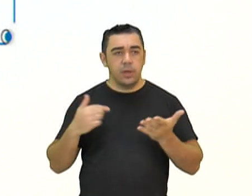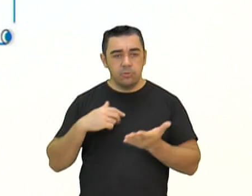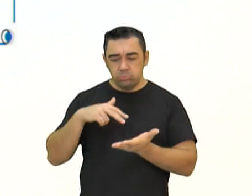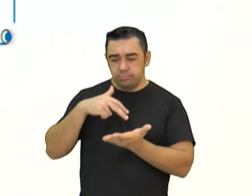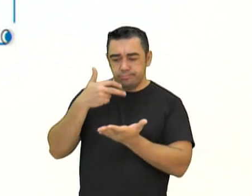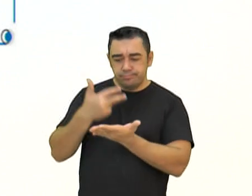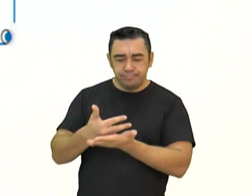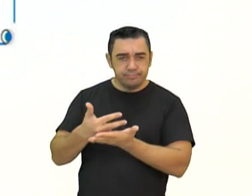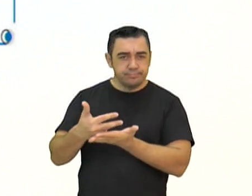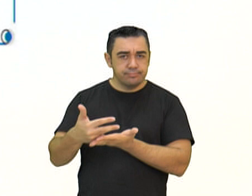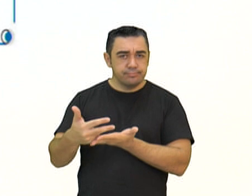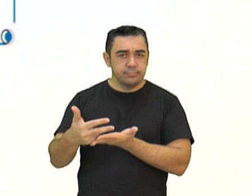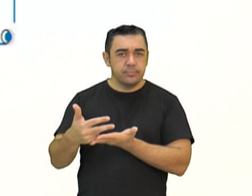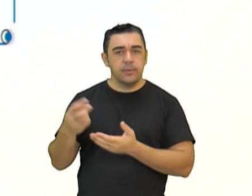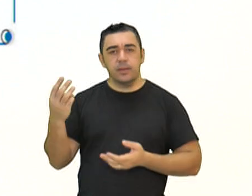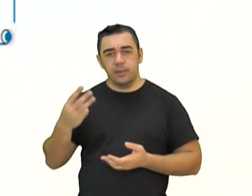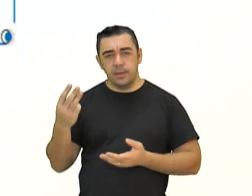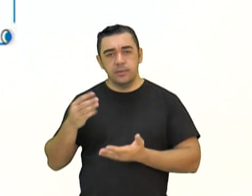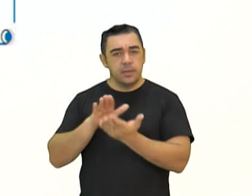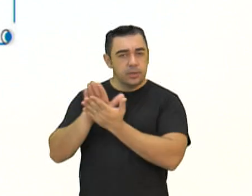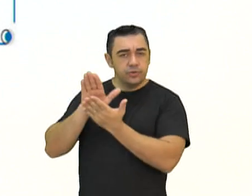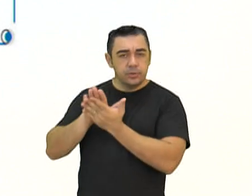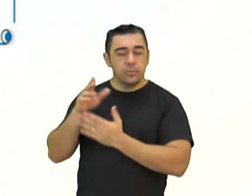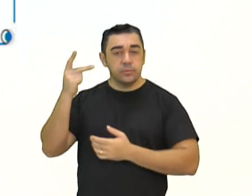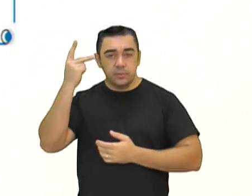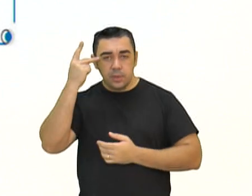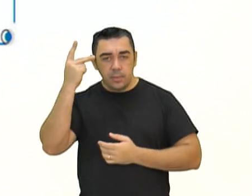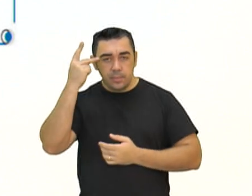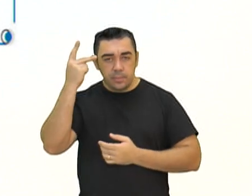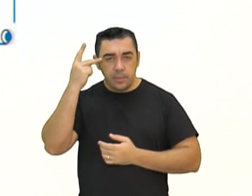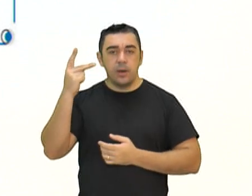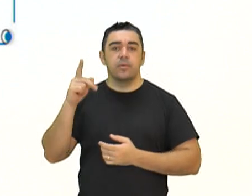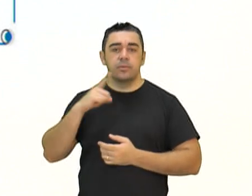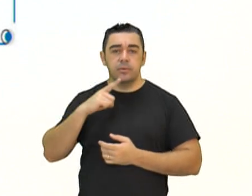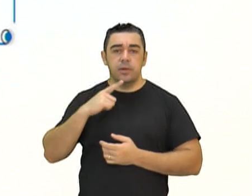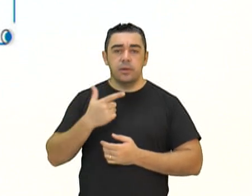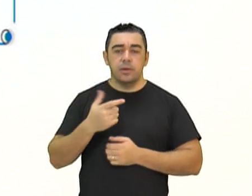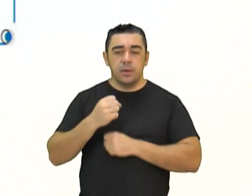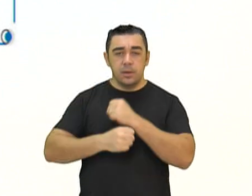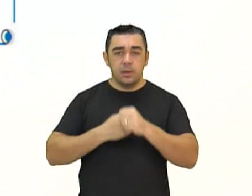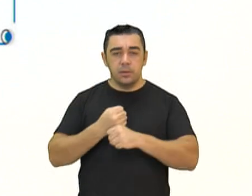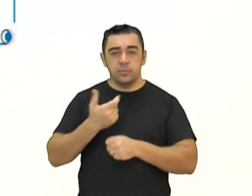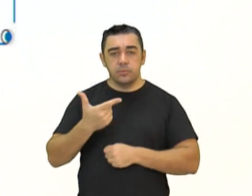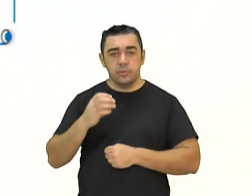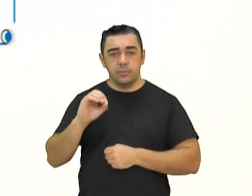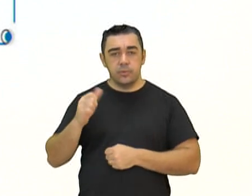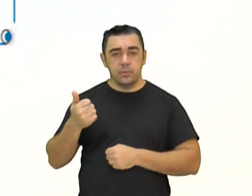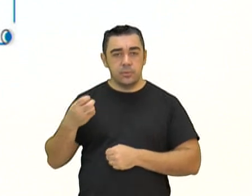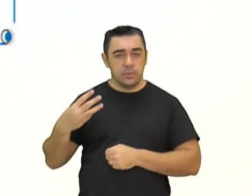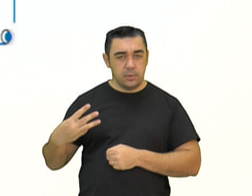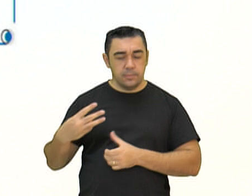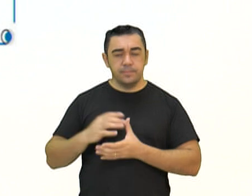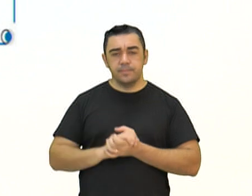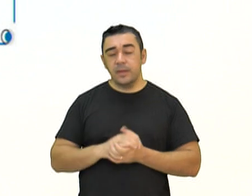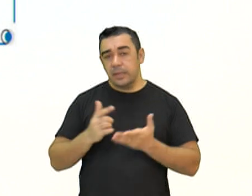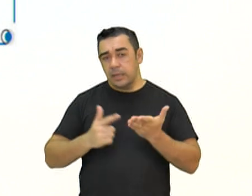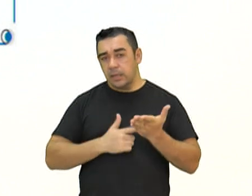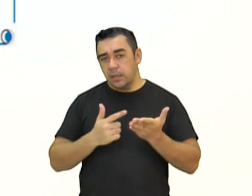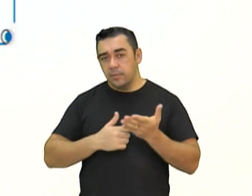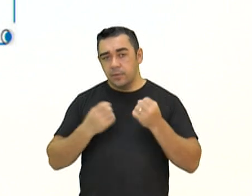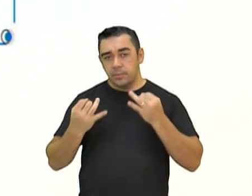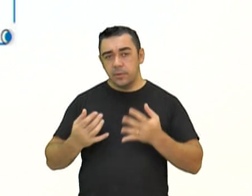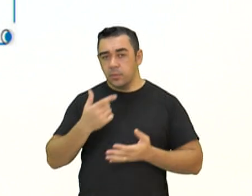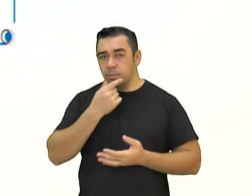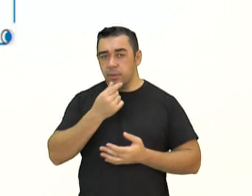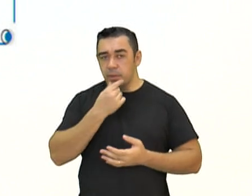Levei, terceira edição, publicada em São Paulo pela Editora Global em 2013. O livro conta a história de